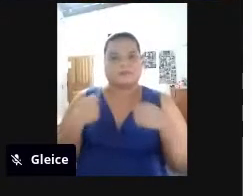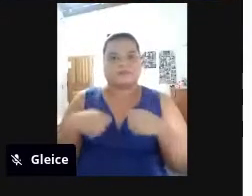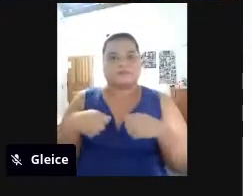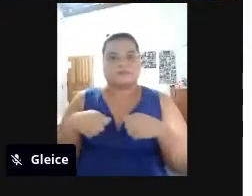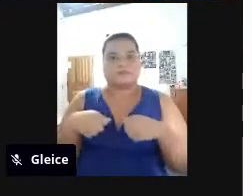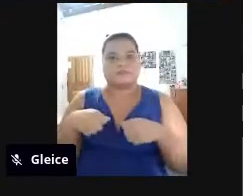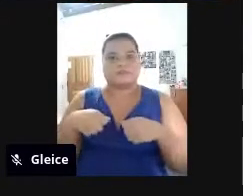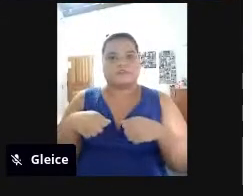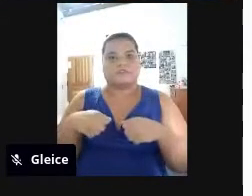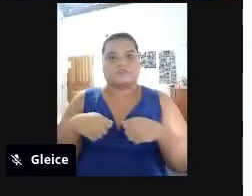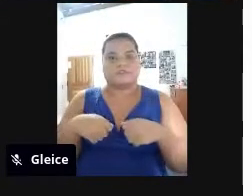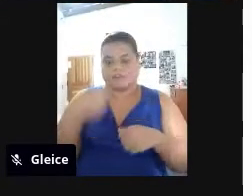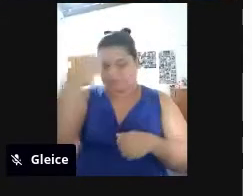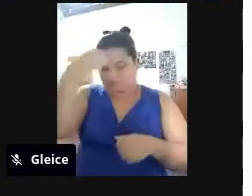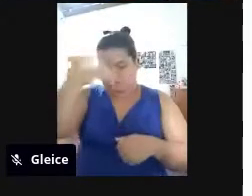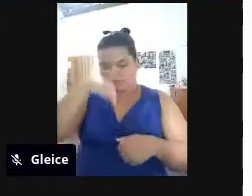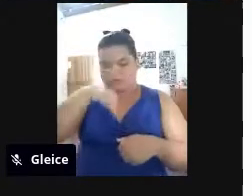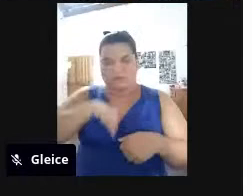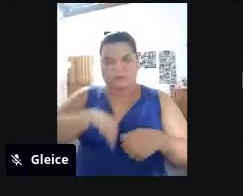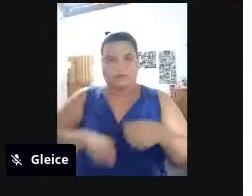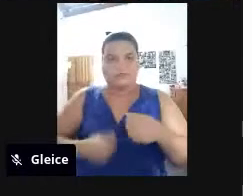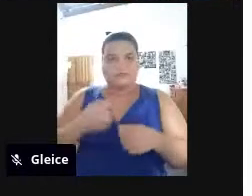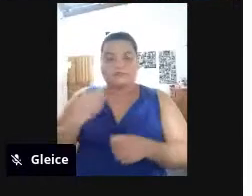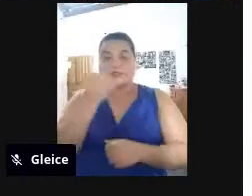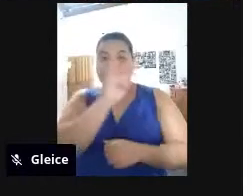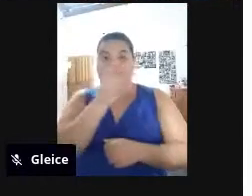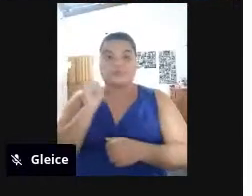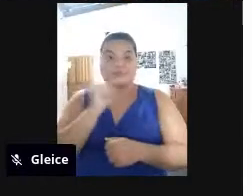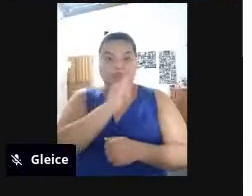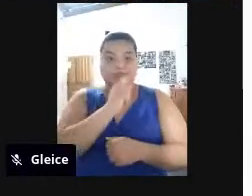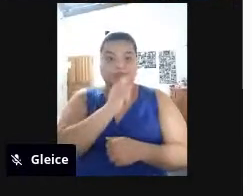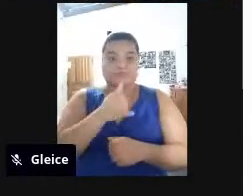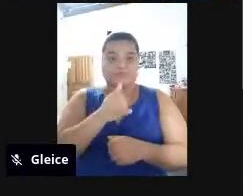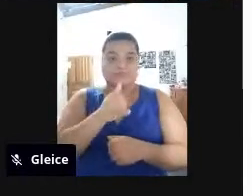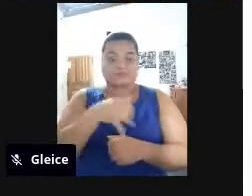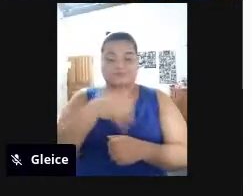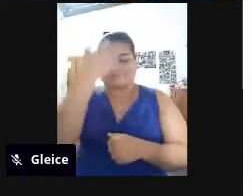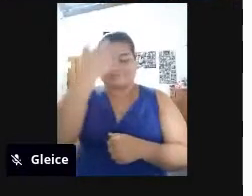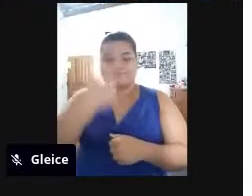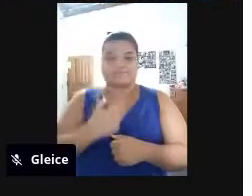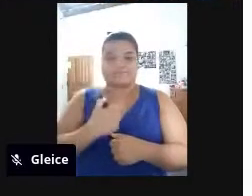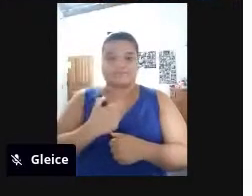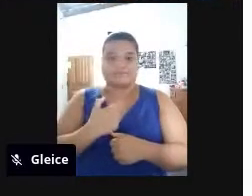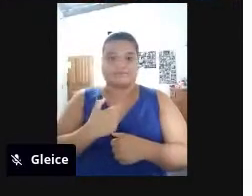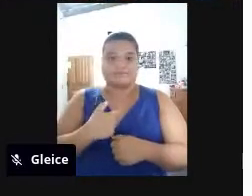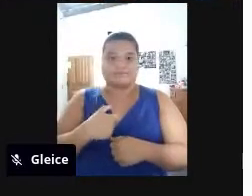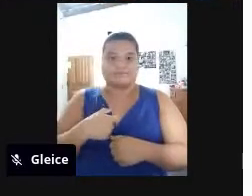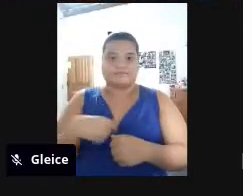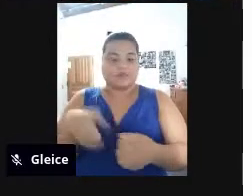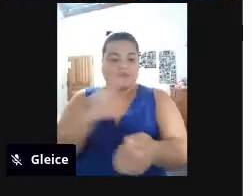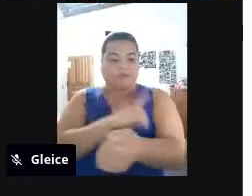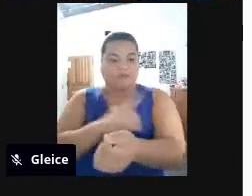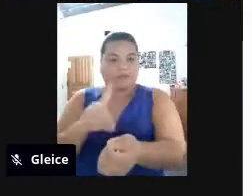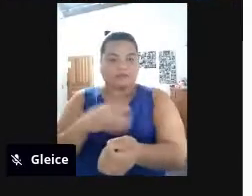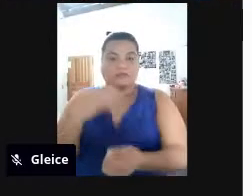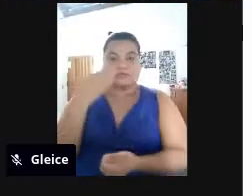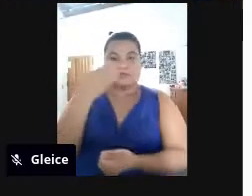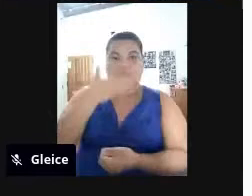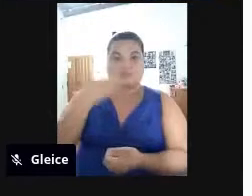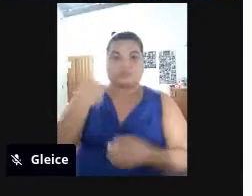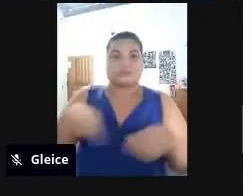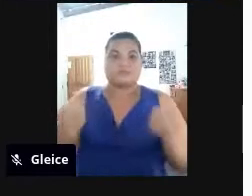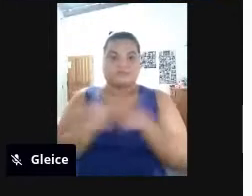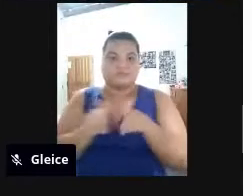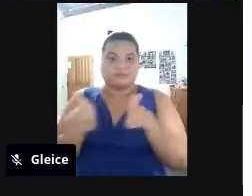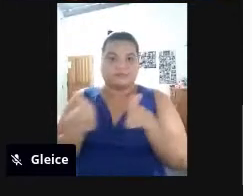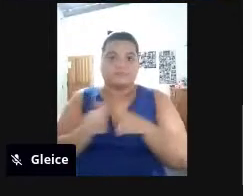absorção e fornecer energia para esse indivíduo. A gente tem que fornecer também glicose para recuperar o quê? Os estoques de